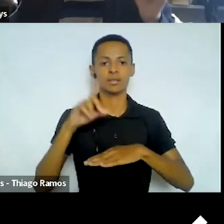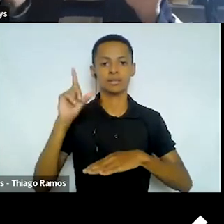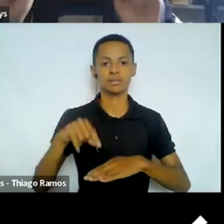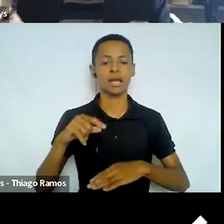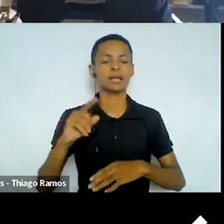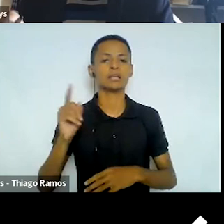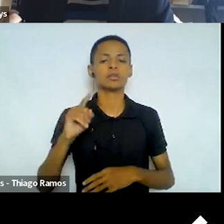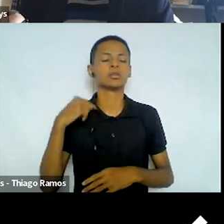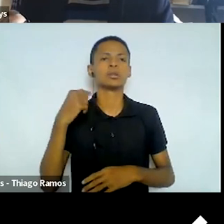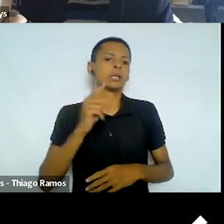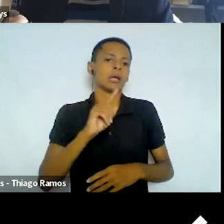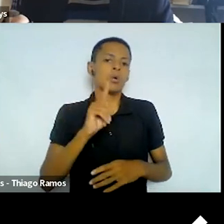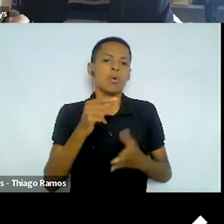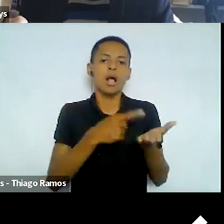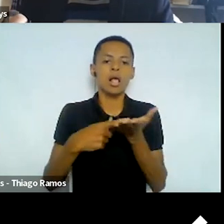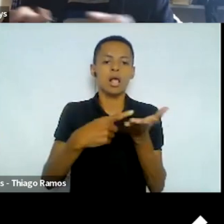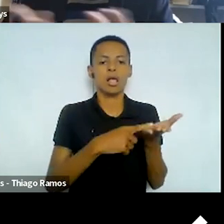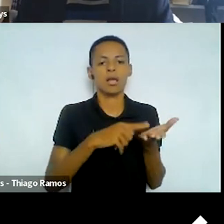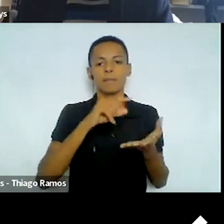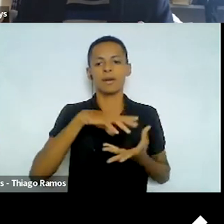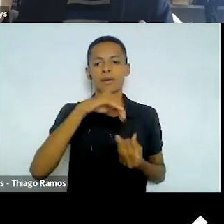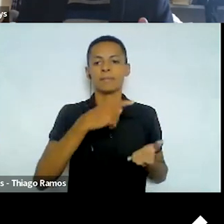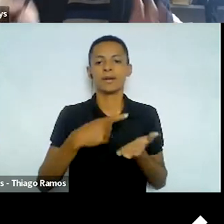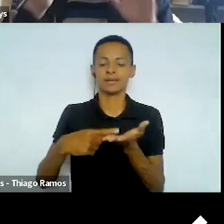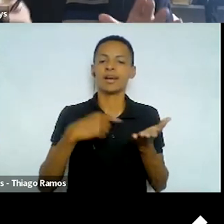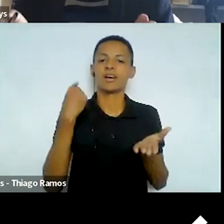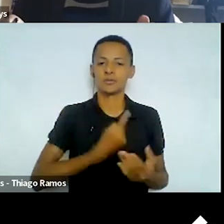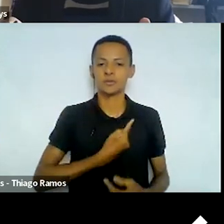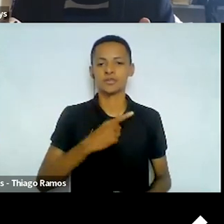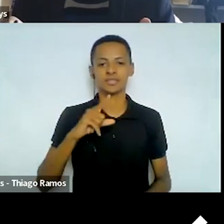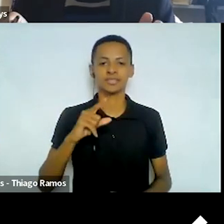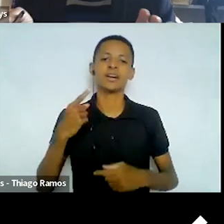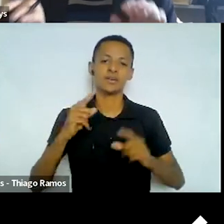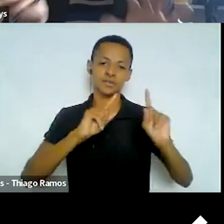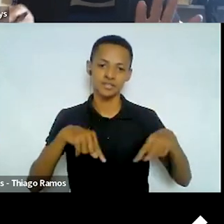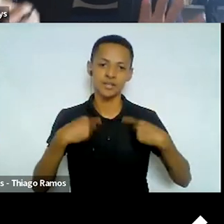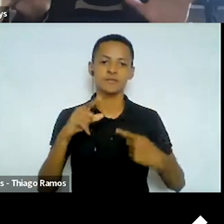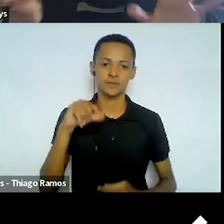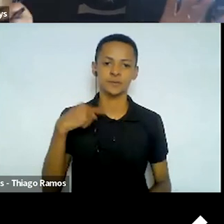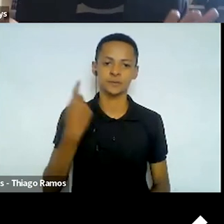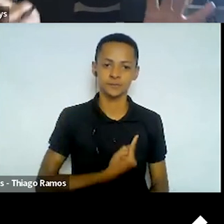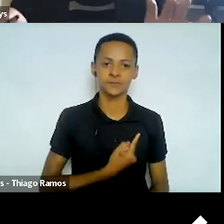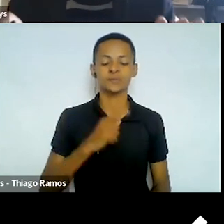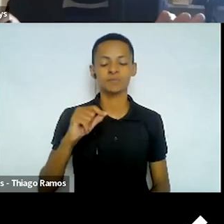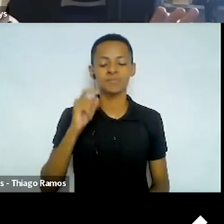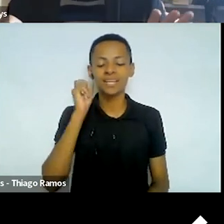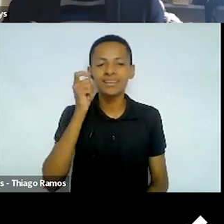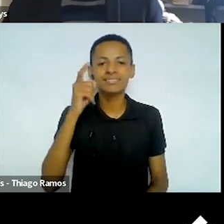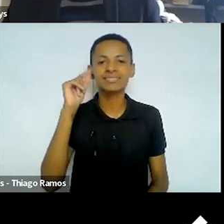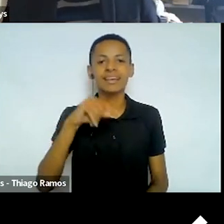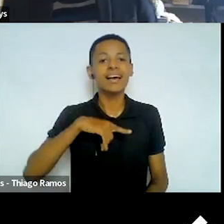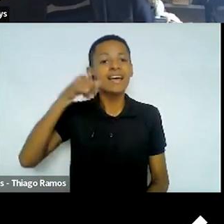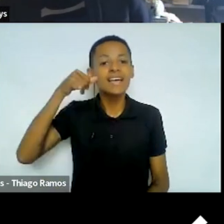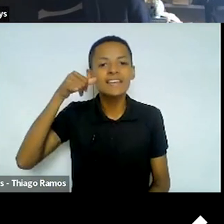direitos na bacia das almas. Claro. Esse é o nosso desafio. É a gente entrar de cabeça para evitar isso mais uma